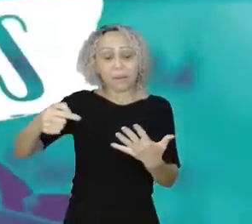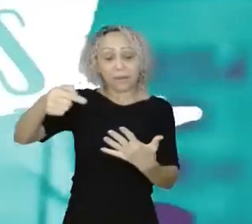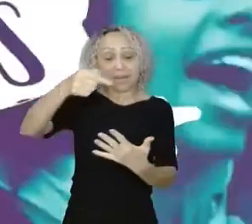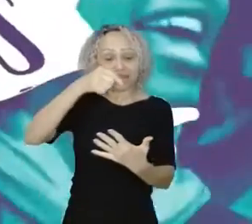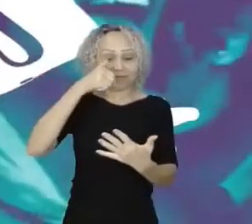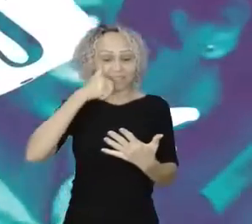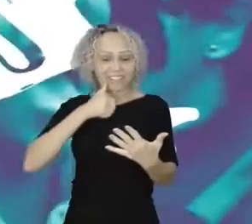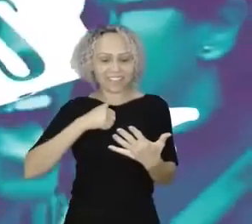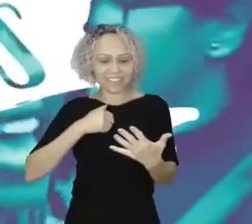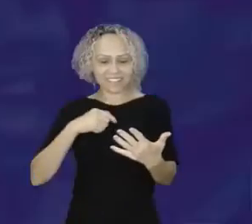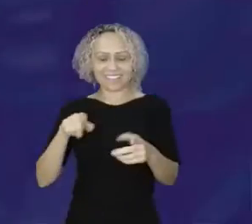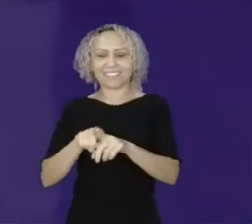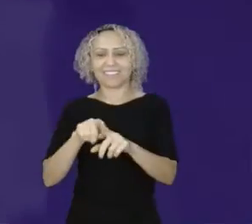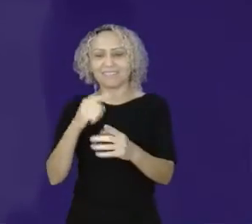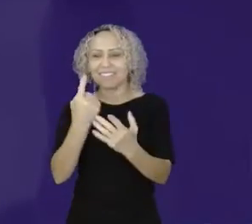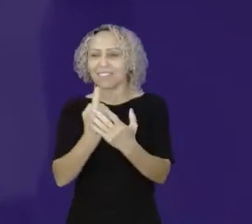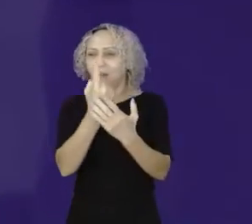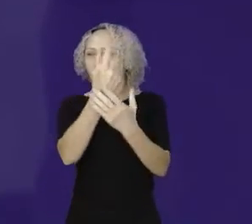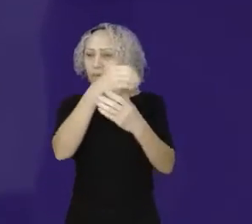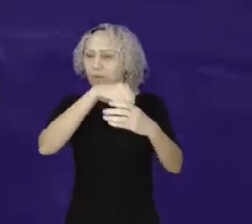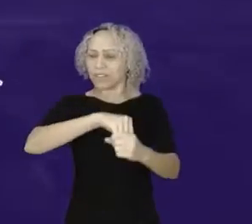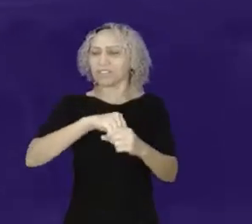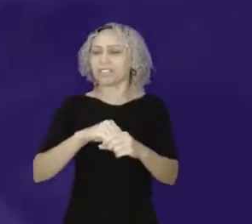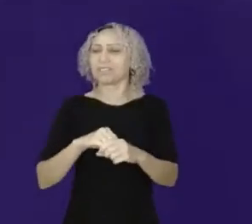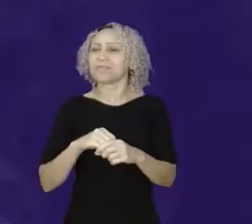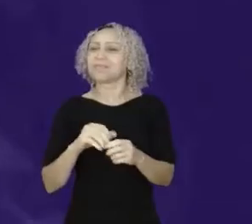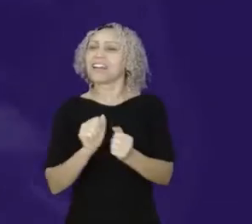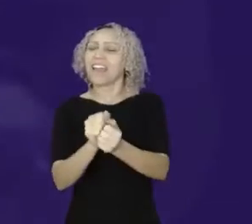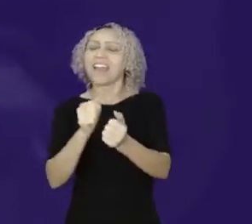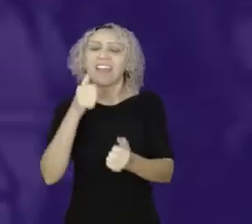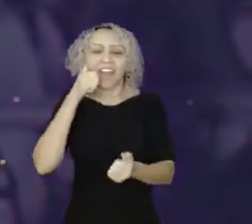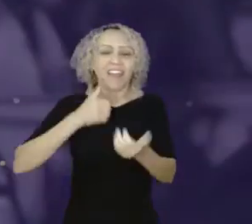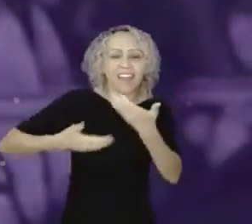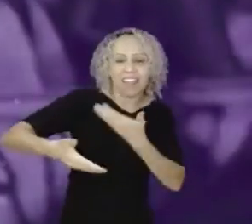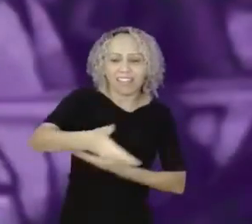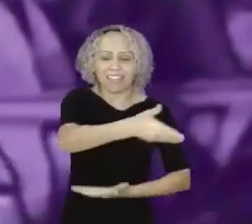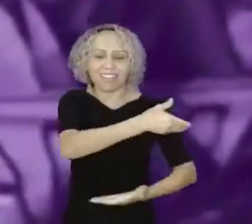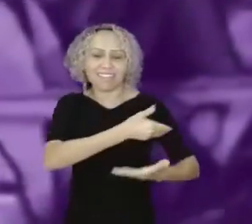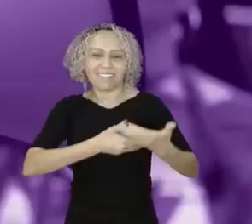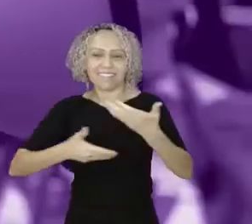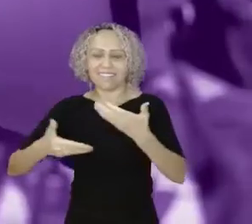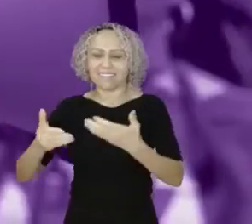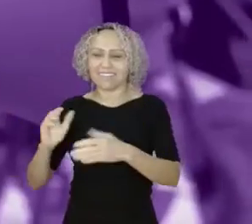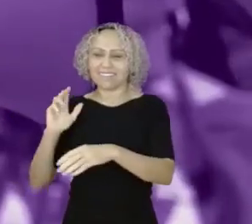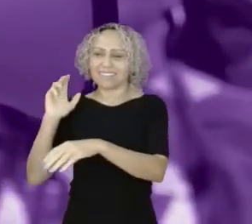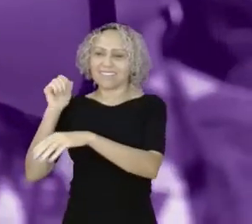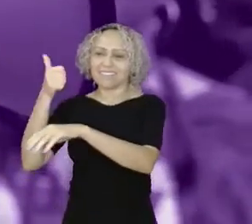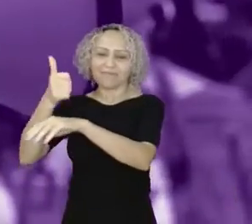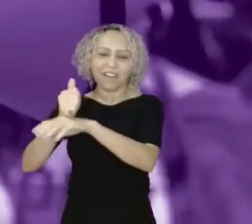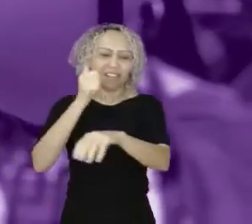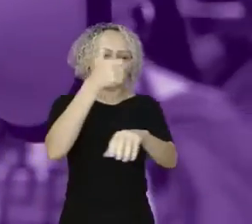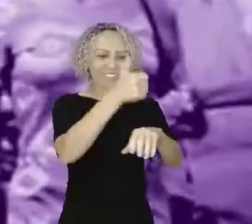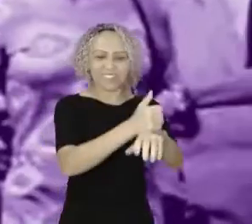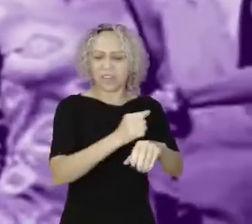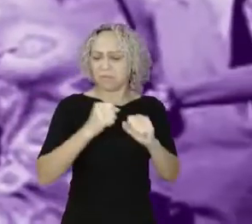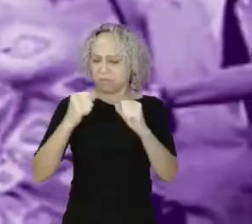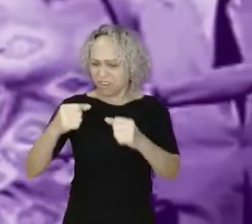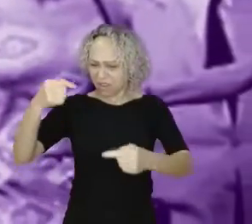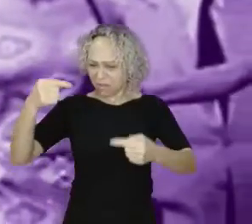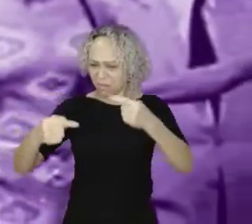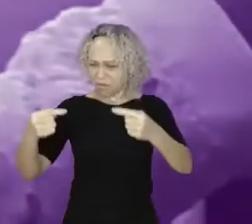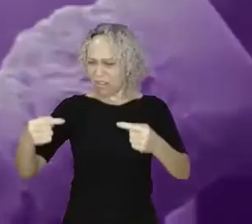Eu sou uma delas, são elas por elas, ocupando os espaços